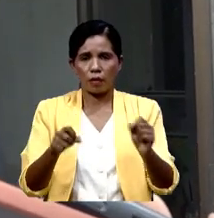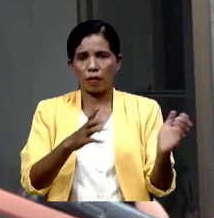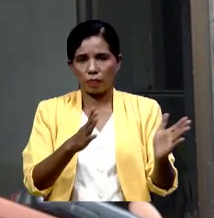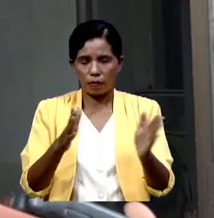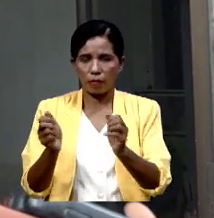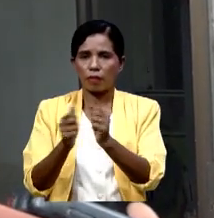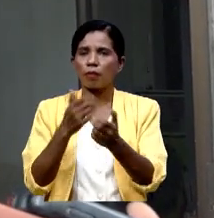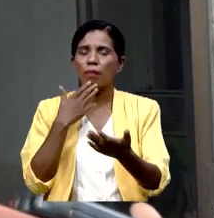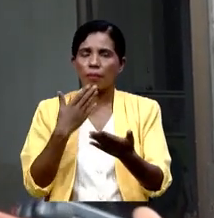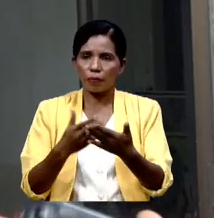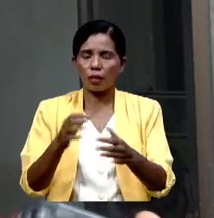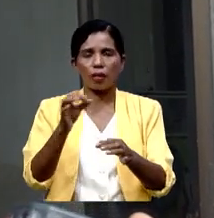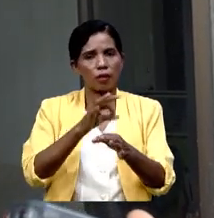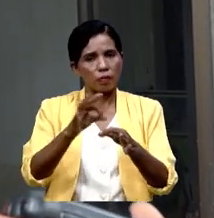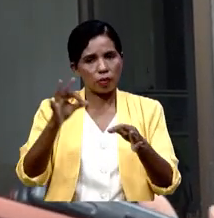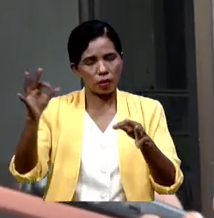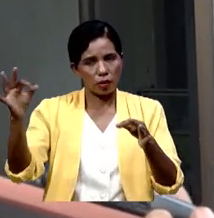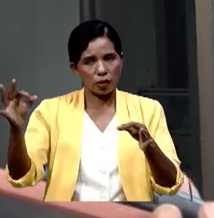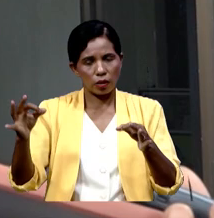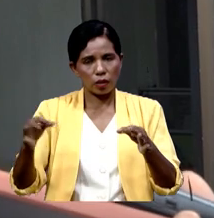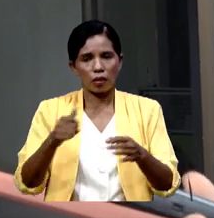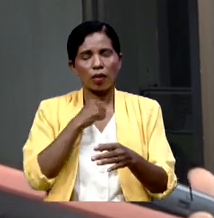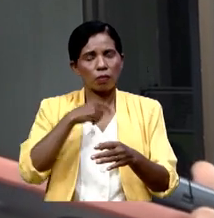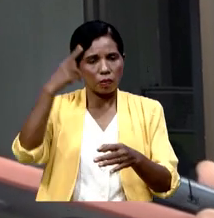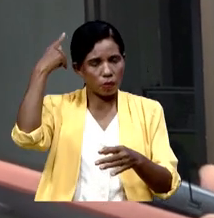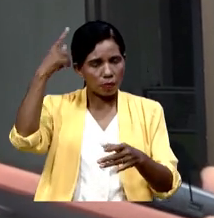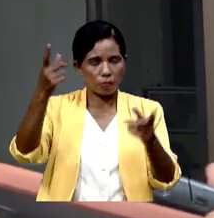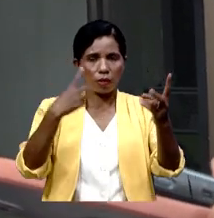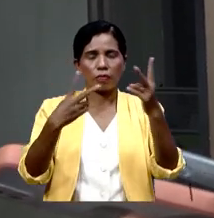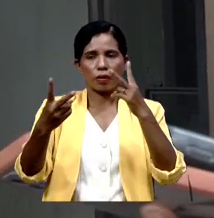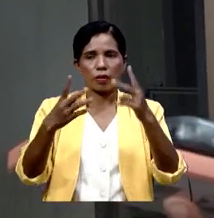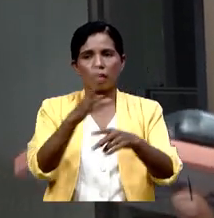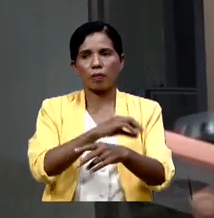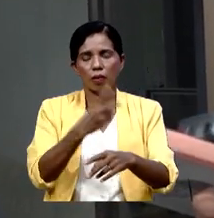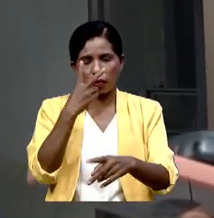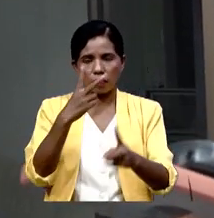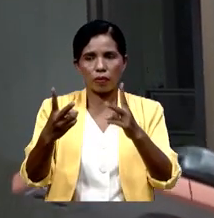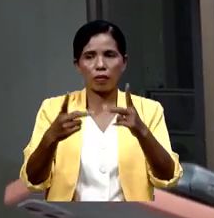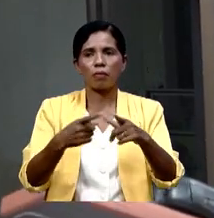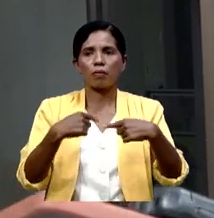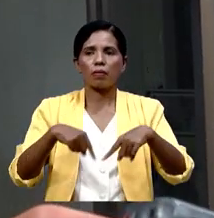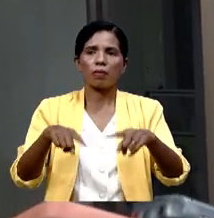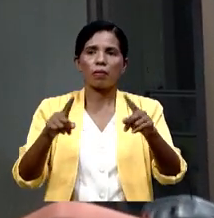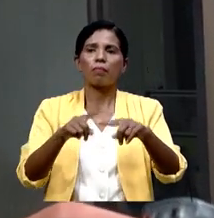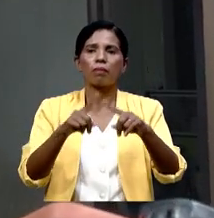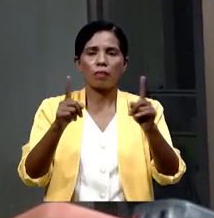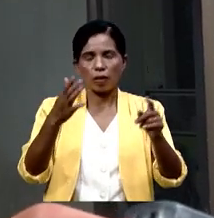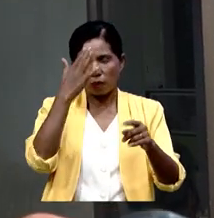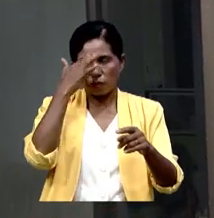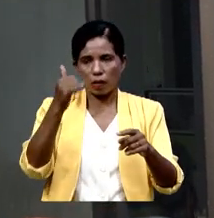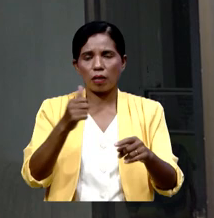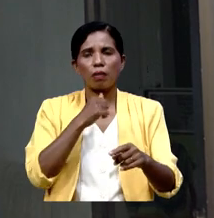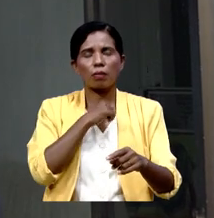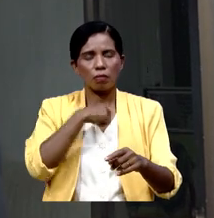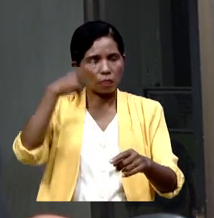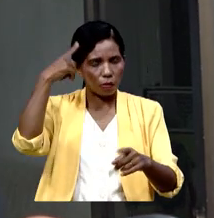dia espiritualmente atu papa ne visita ne lausa nessa mai turista mai de atu visita depois ba mai be tamba sama um papa